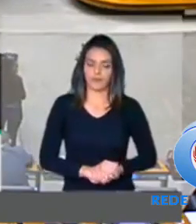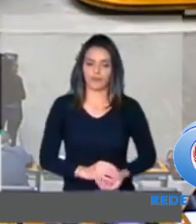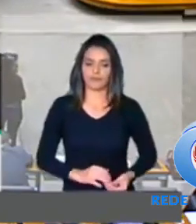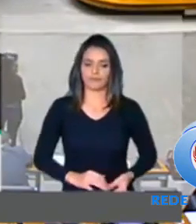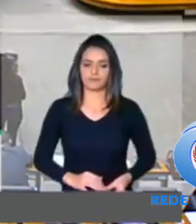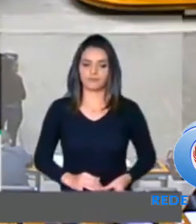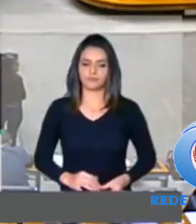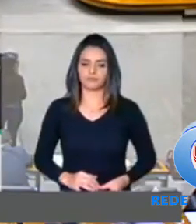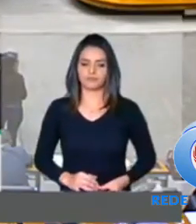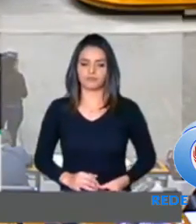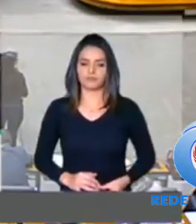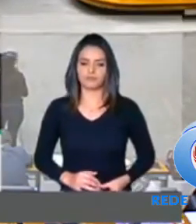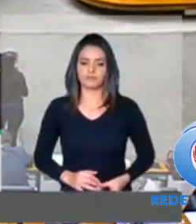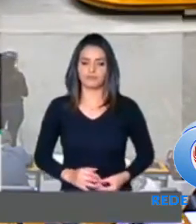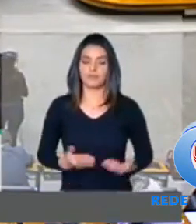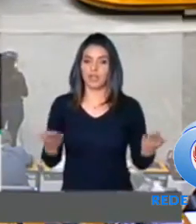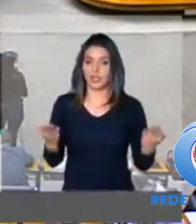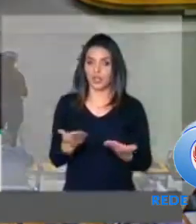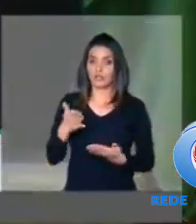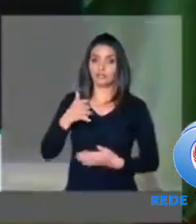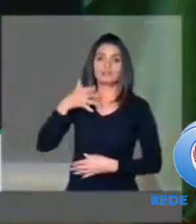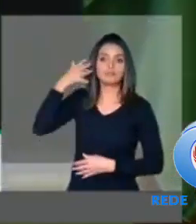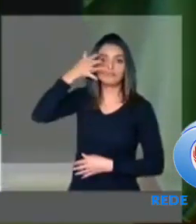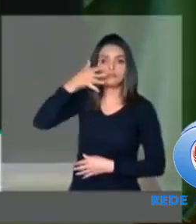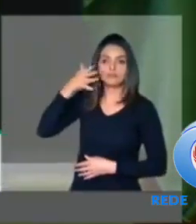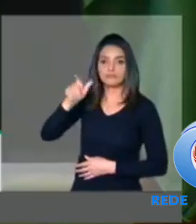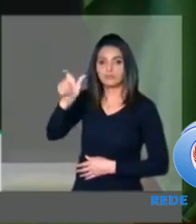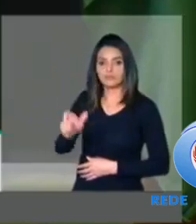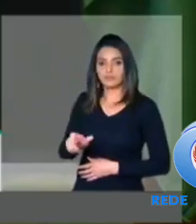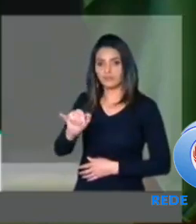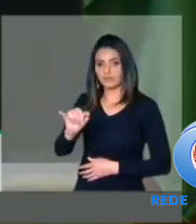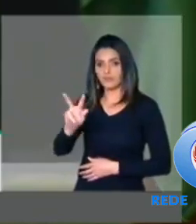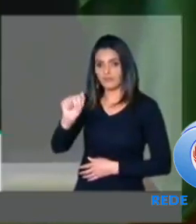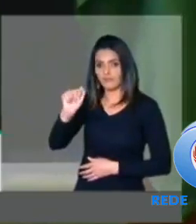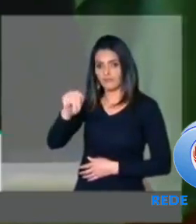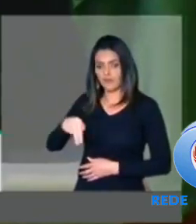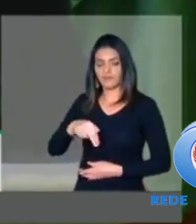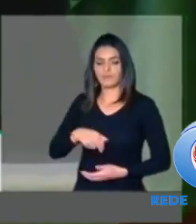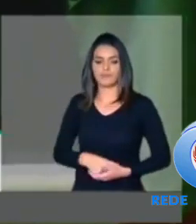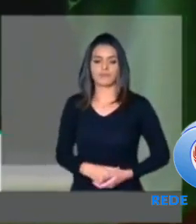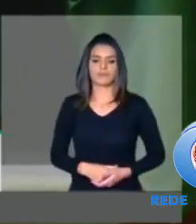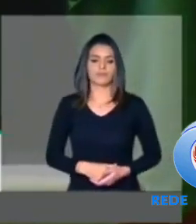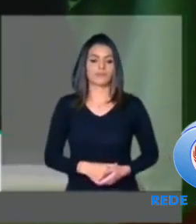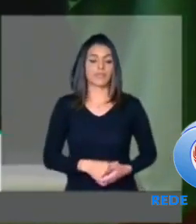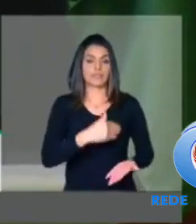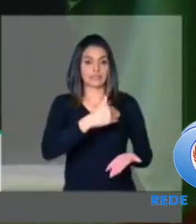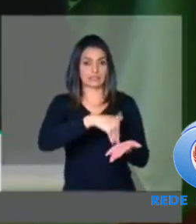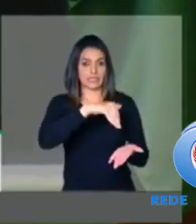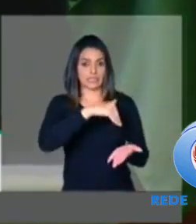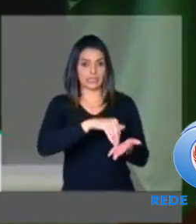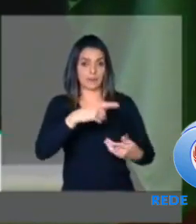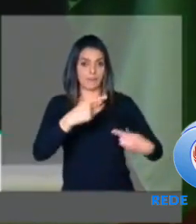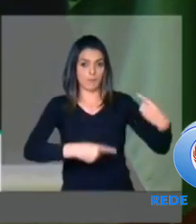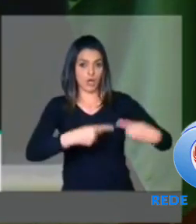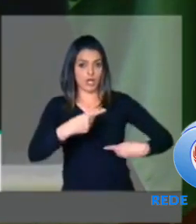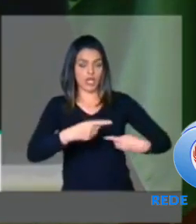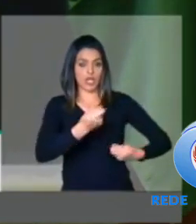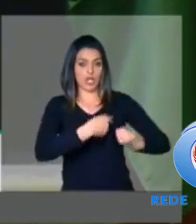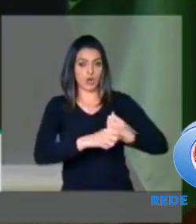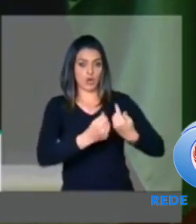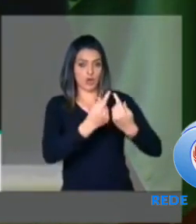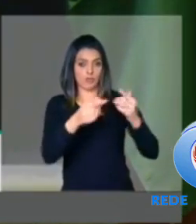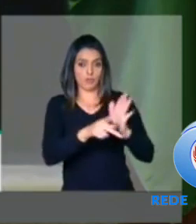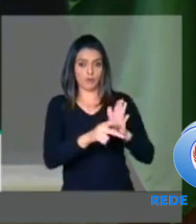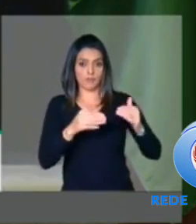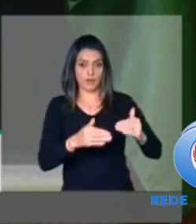881. Deputado Ivan Valente. FENACOM, com dados da Secretaria de Política Econômica do